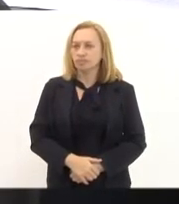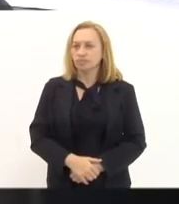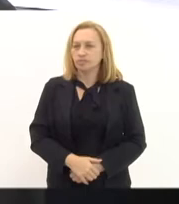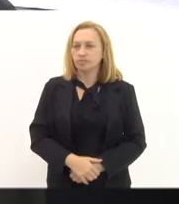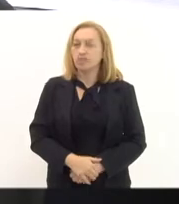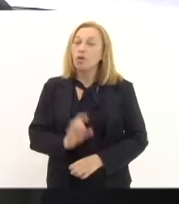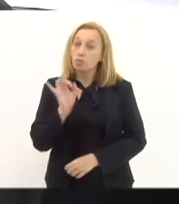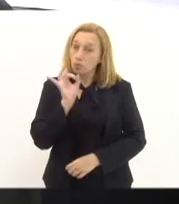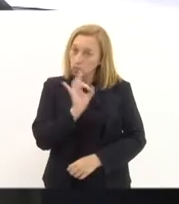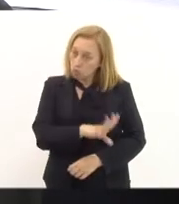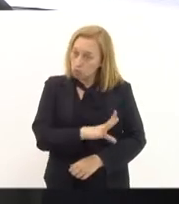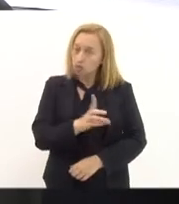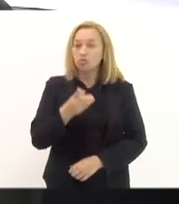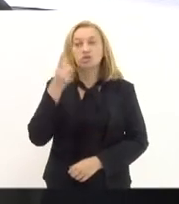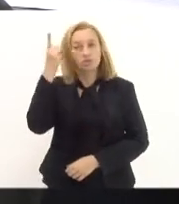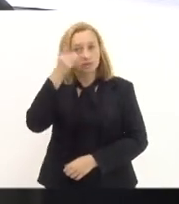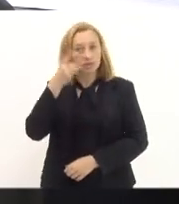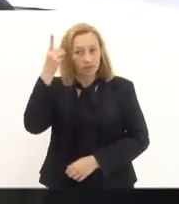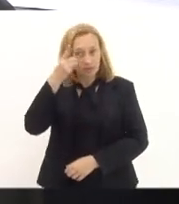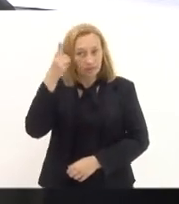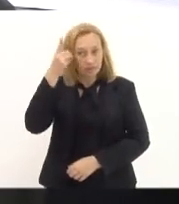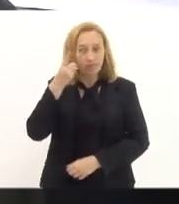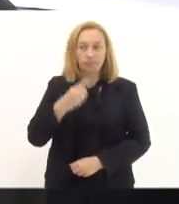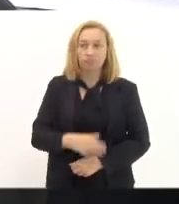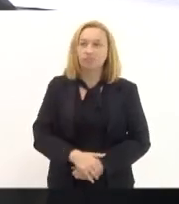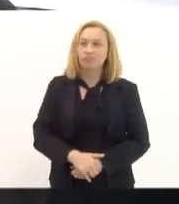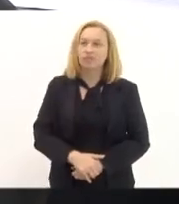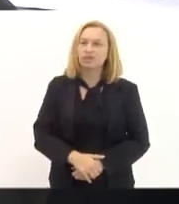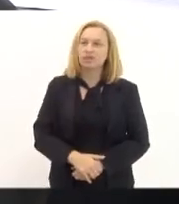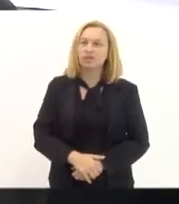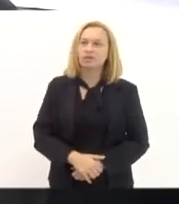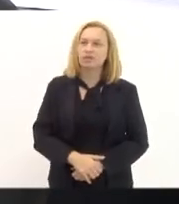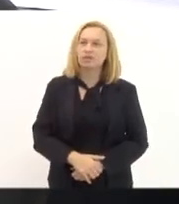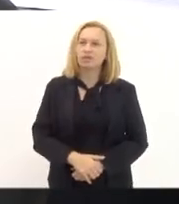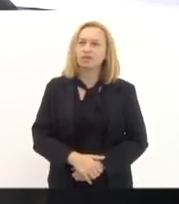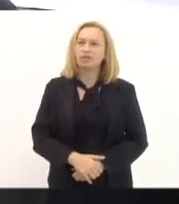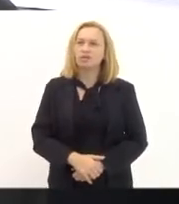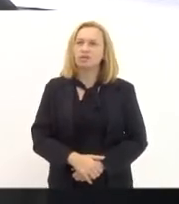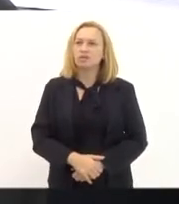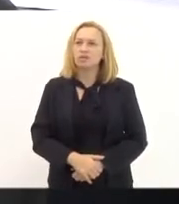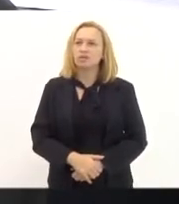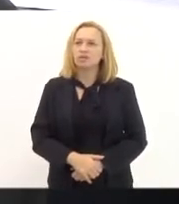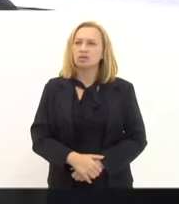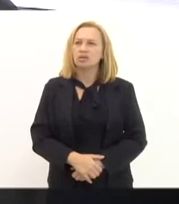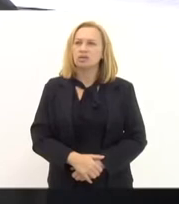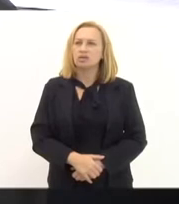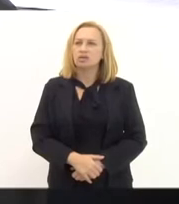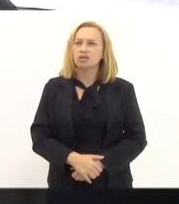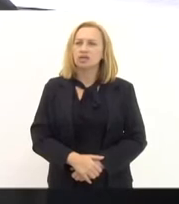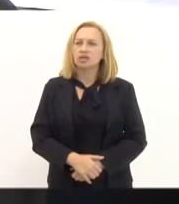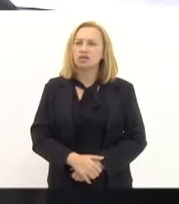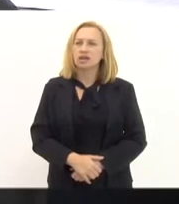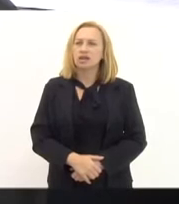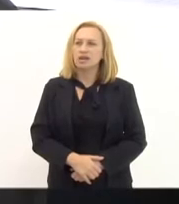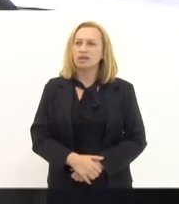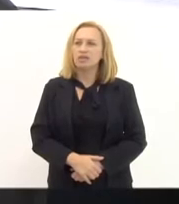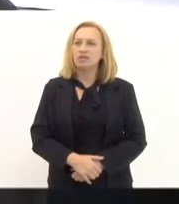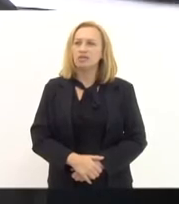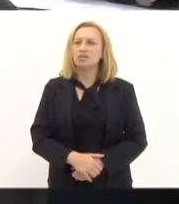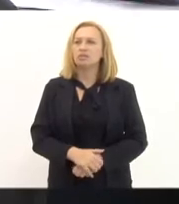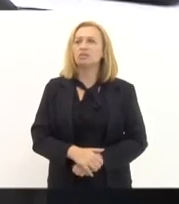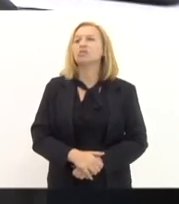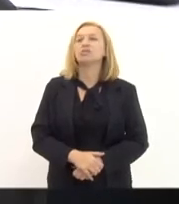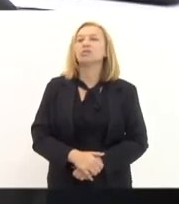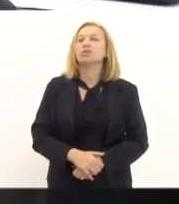por último deputada é como o transporte Eu costumo de